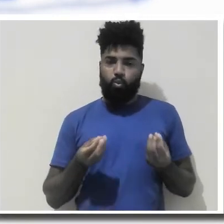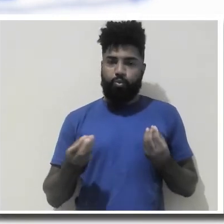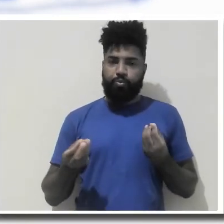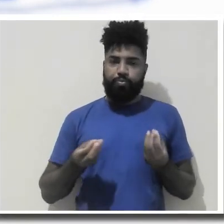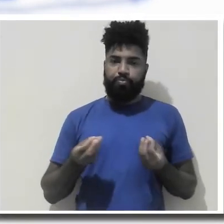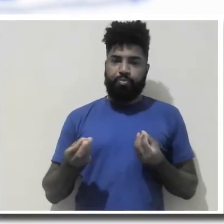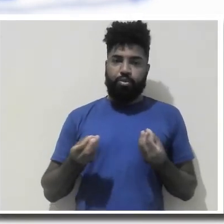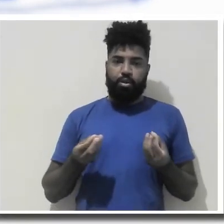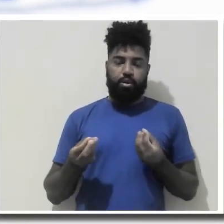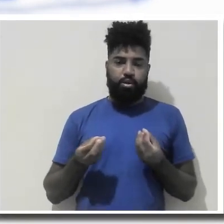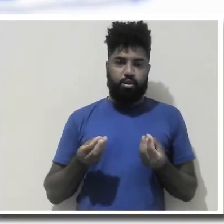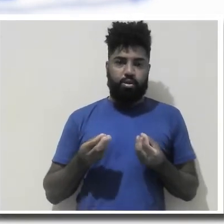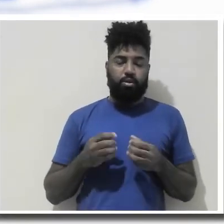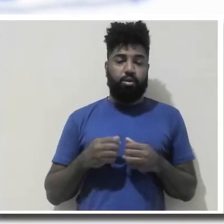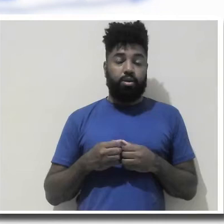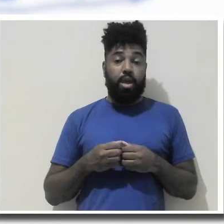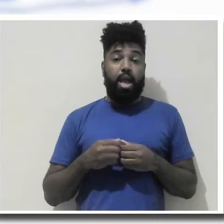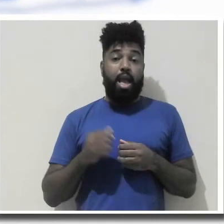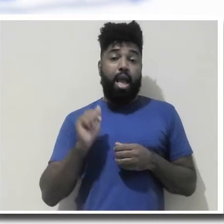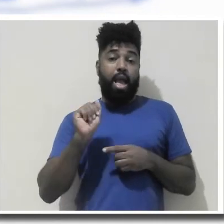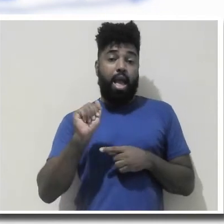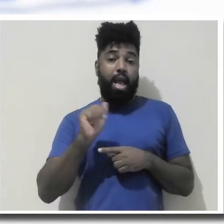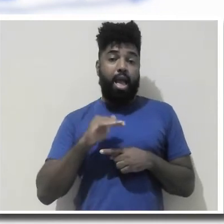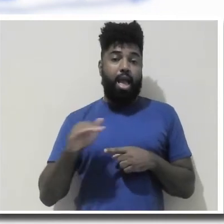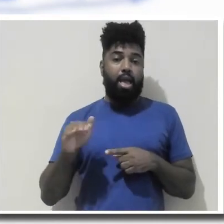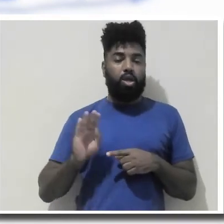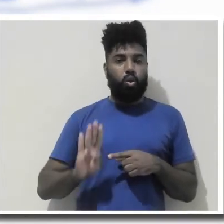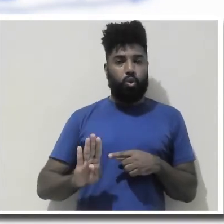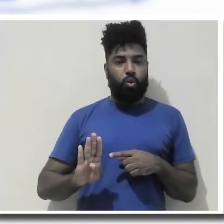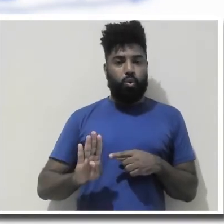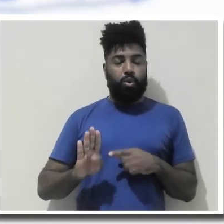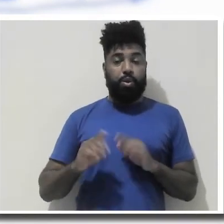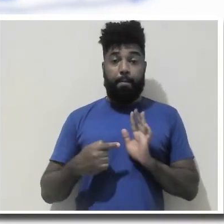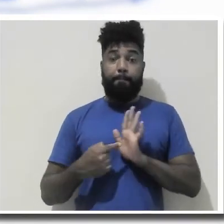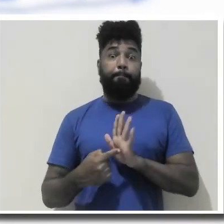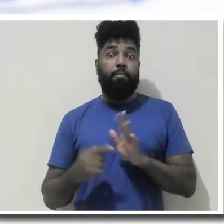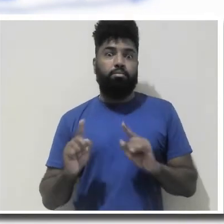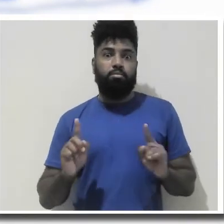da forma A sobre B, a gente consegue uma igualdade